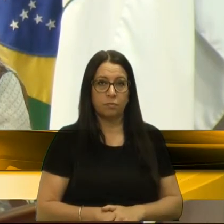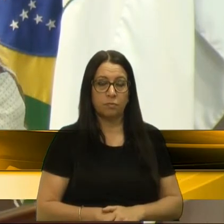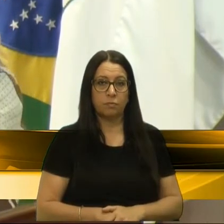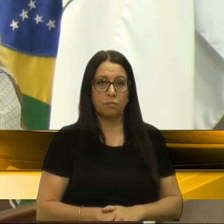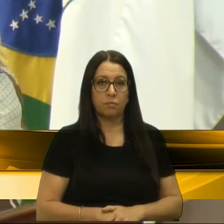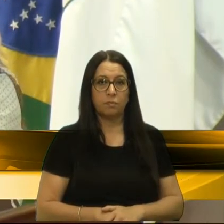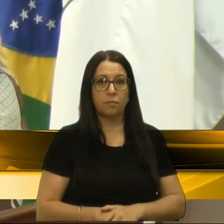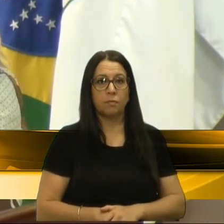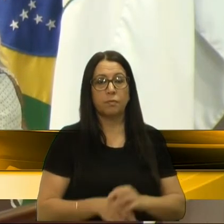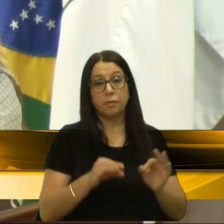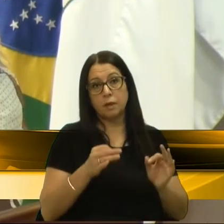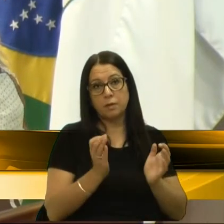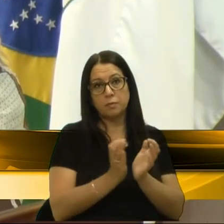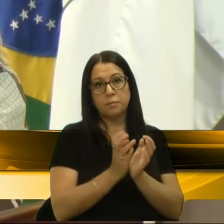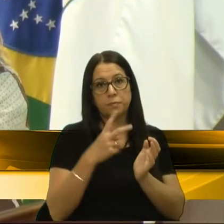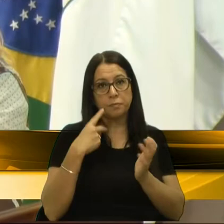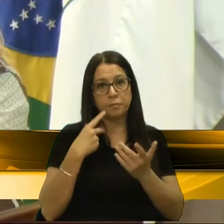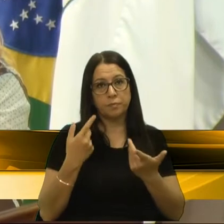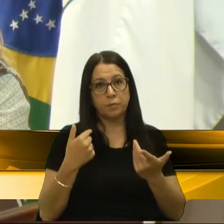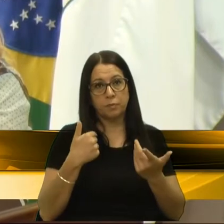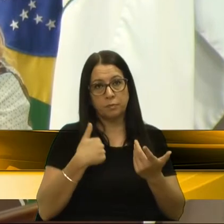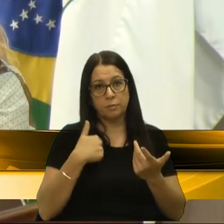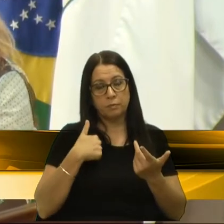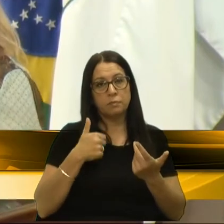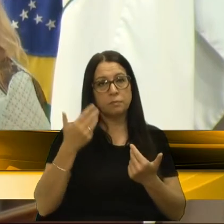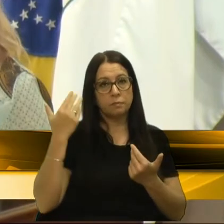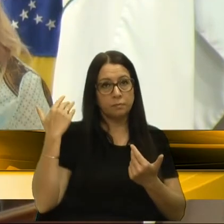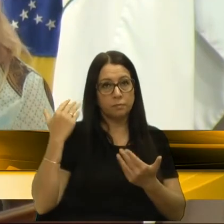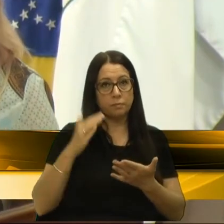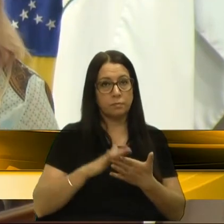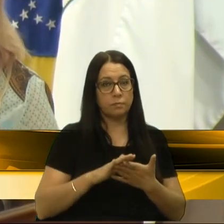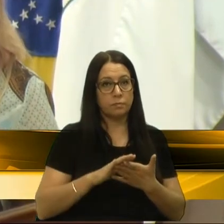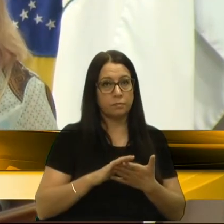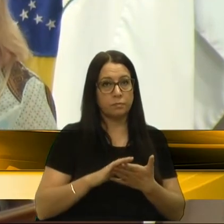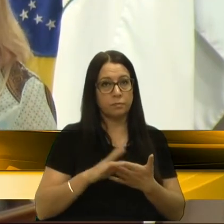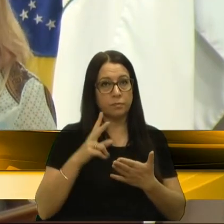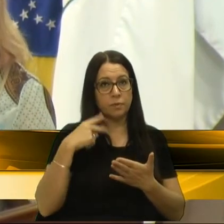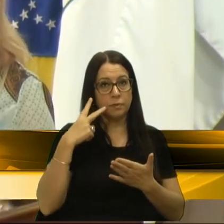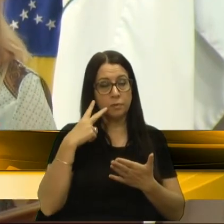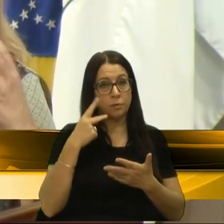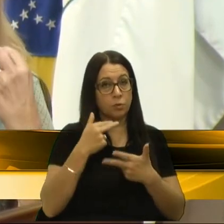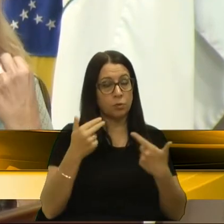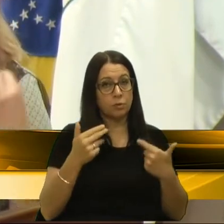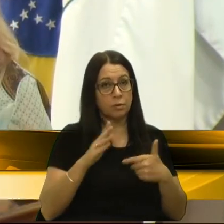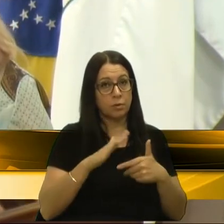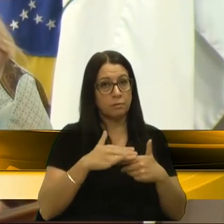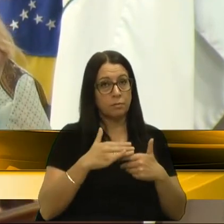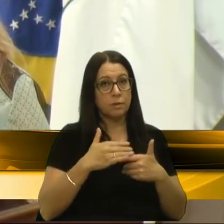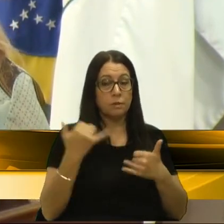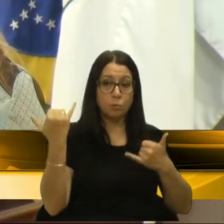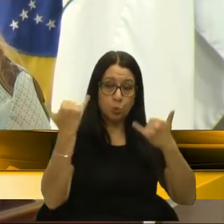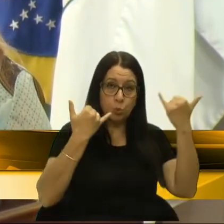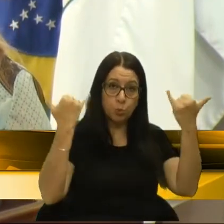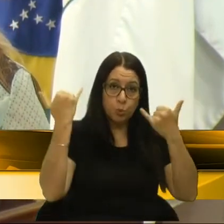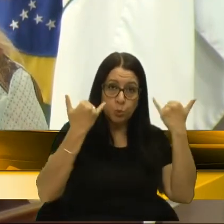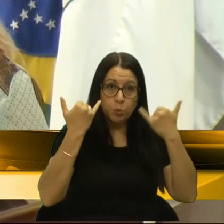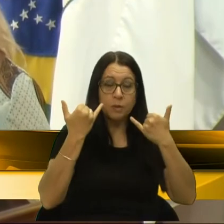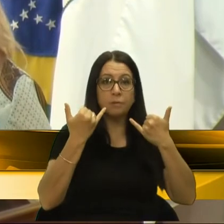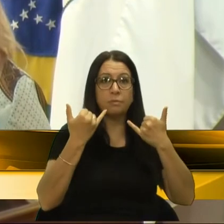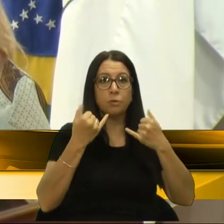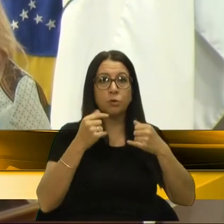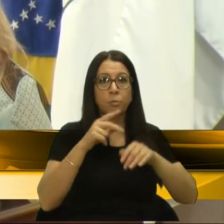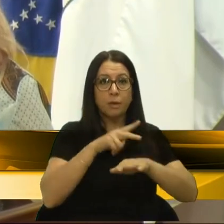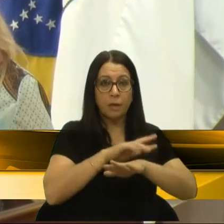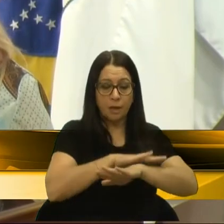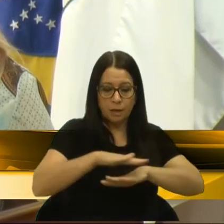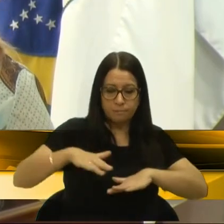Certamente, colegas vereadores, assim como eu, desde que passei a ser vereadora, uma das coisas que mais nos falam é sobre